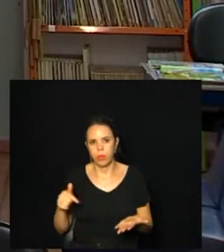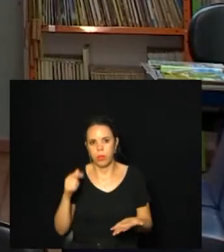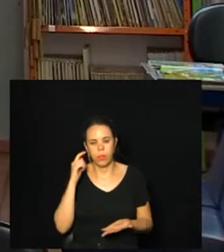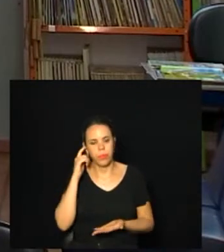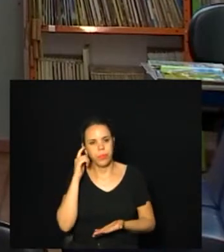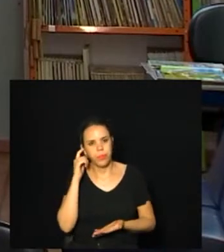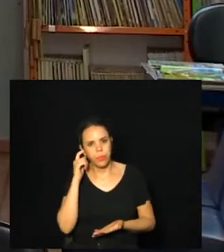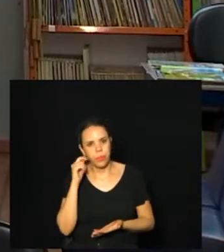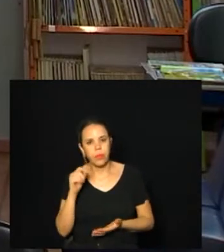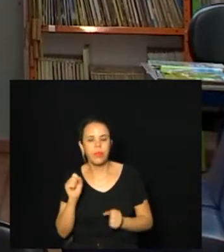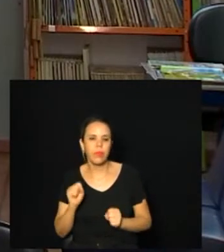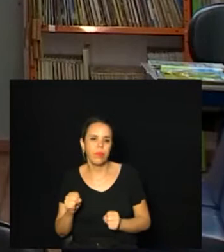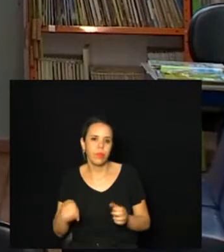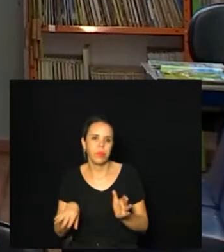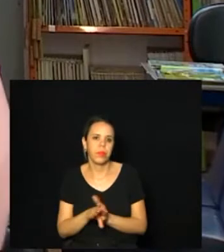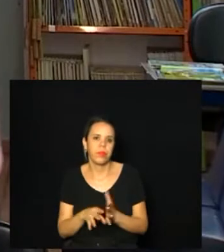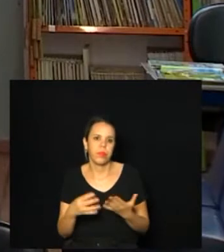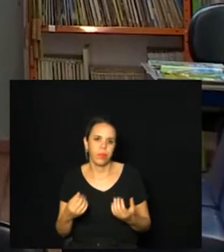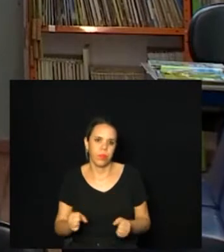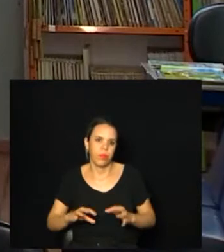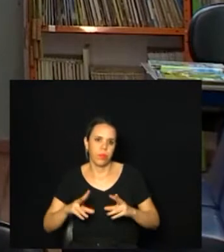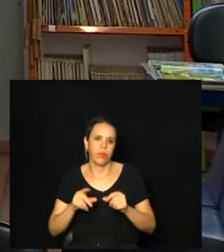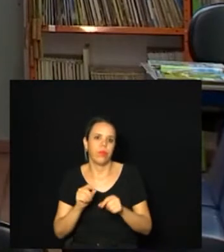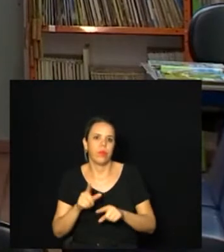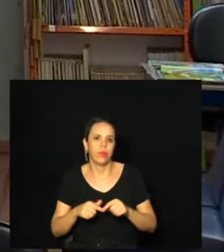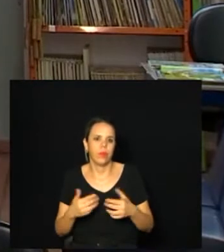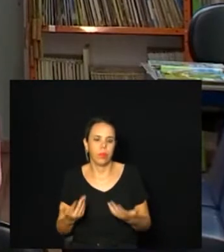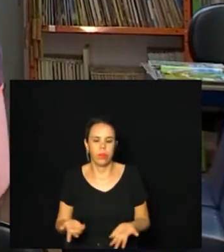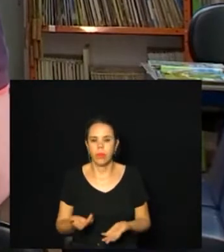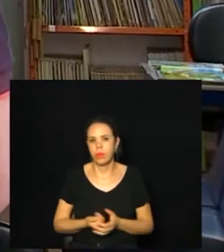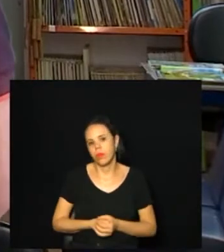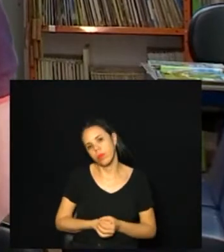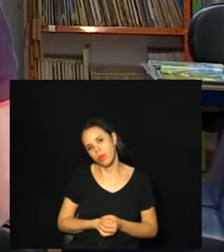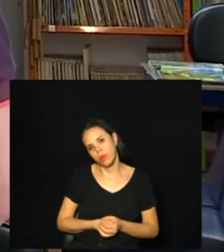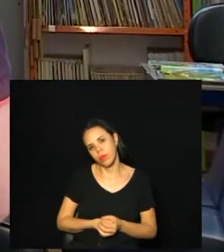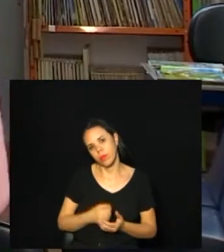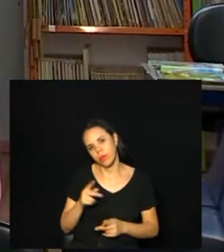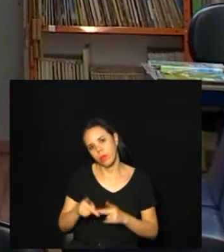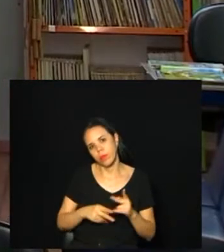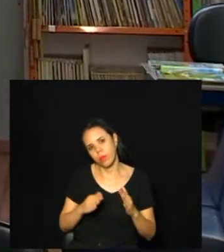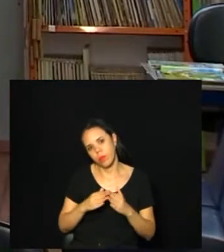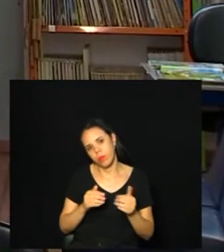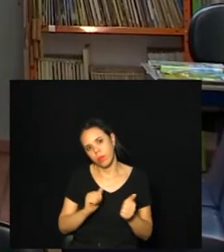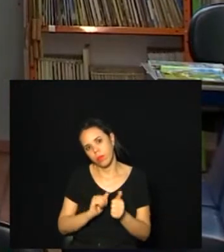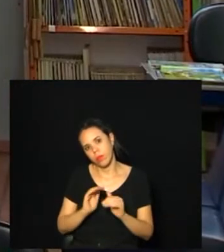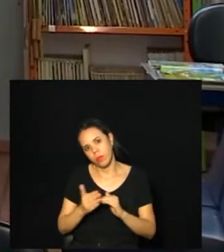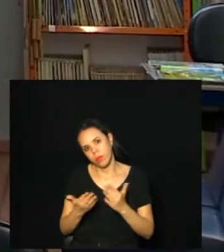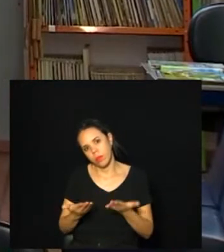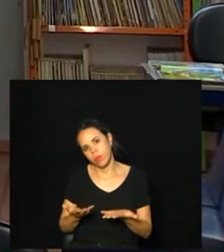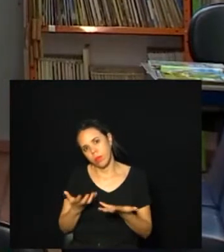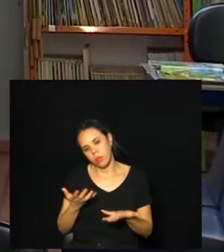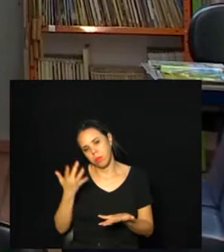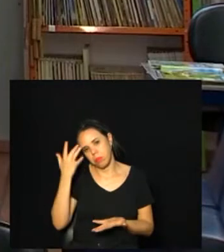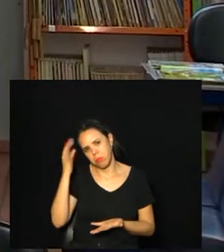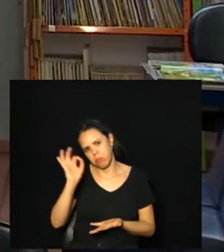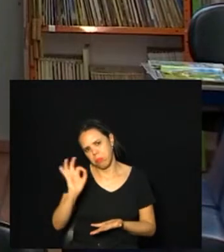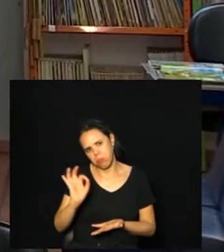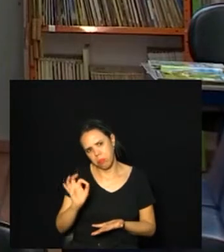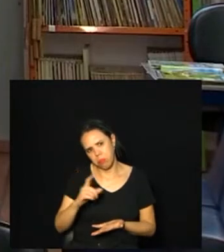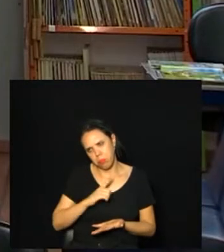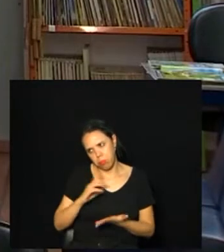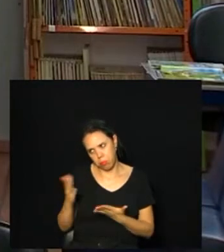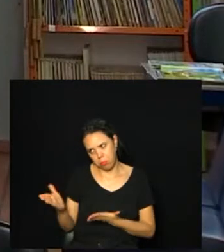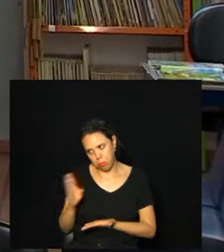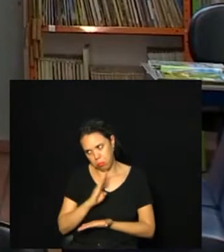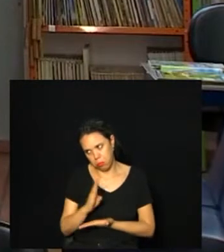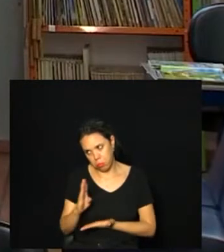Bonfim, pode vir, nós aceitamos todo tipo de material. Wellington, muita gente que mora aqui no bairro do Bonfim sequer sabia que